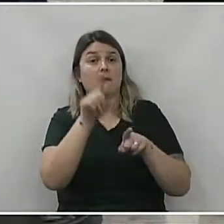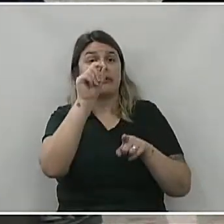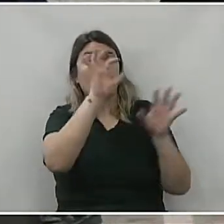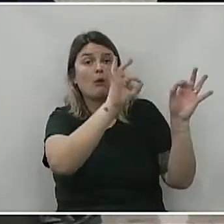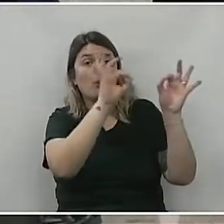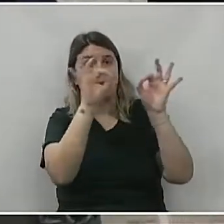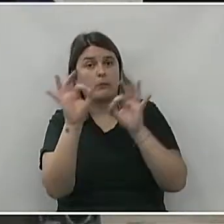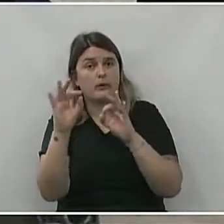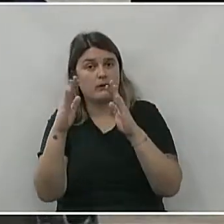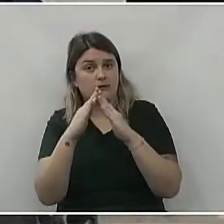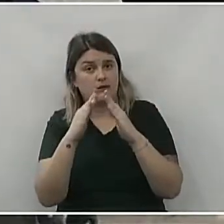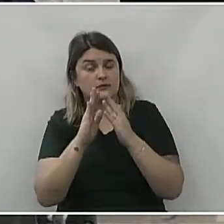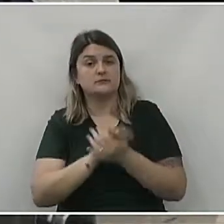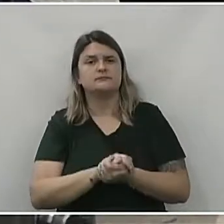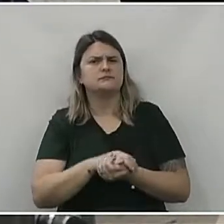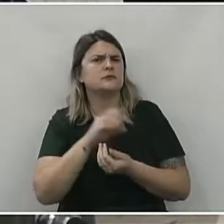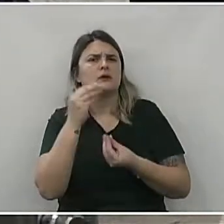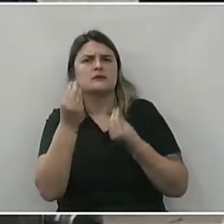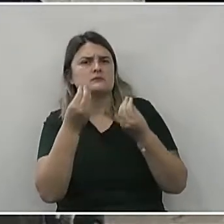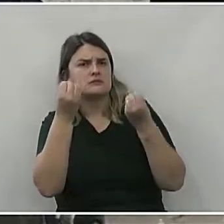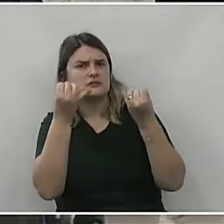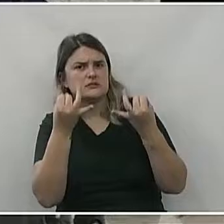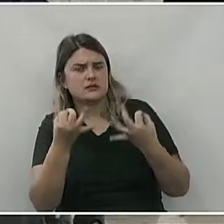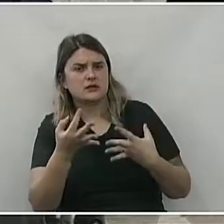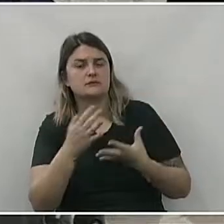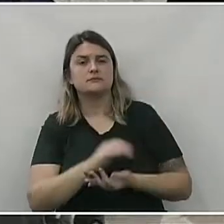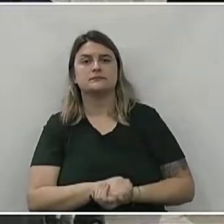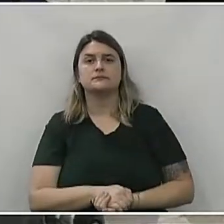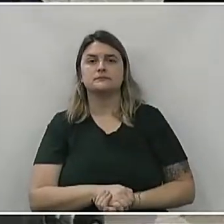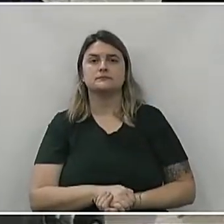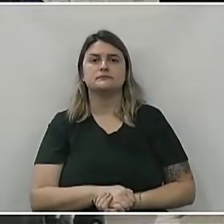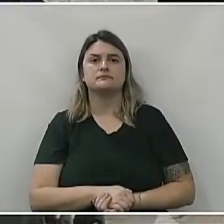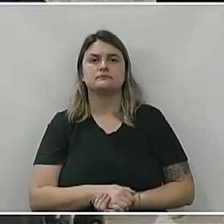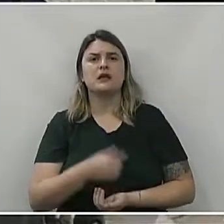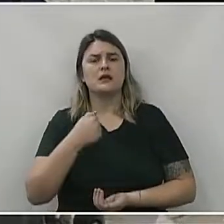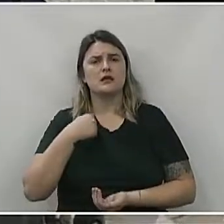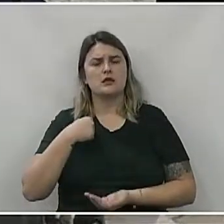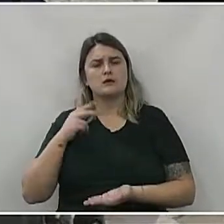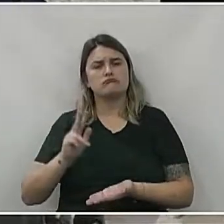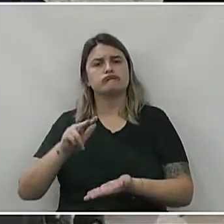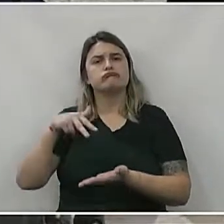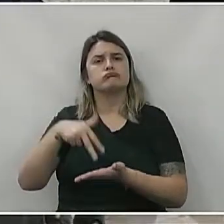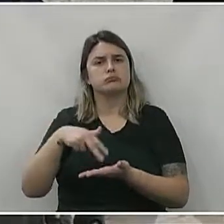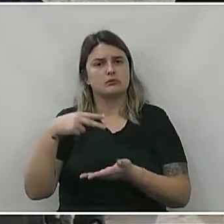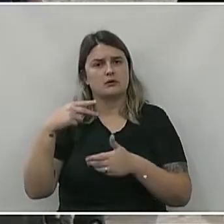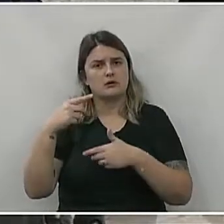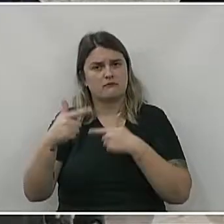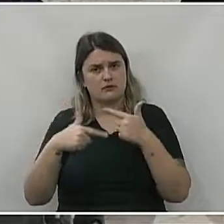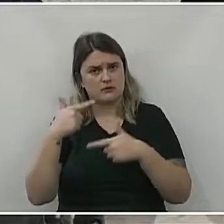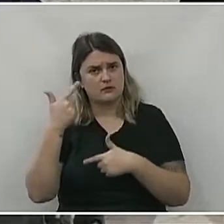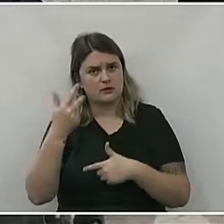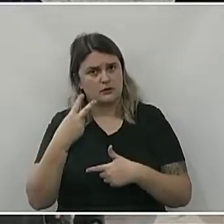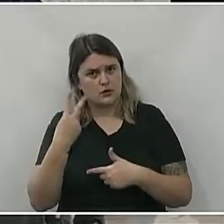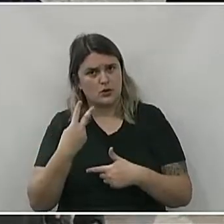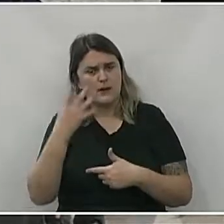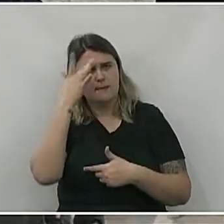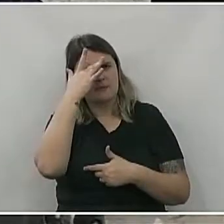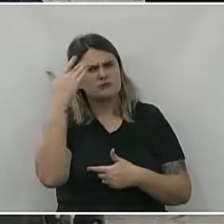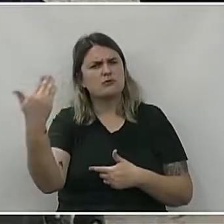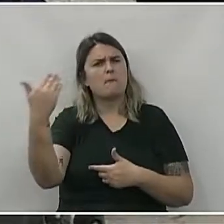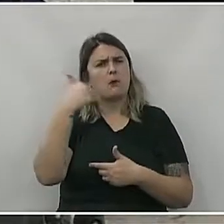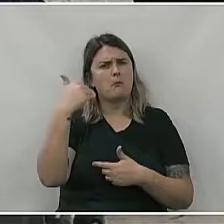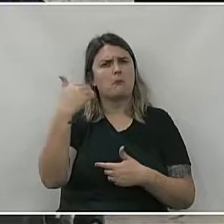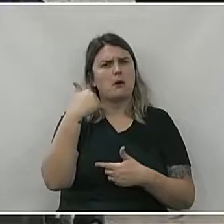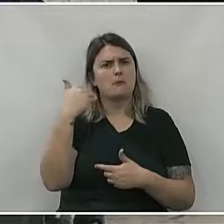acompanham em casa. Quero só colocar a questão desse requerimento. Desde quando entrei nesta casa, os munícipes que me procuraram